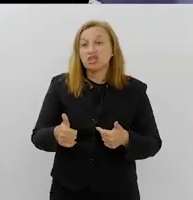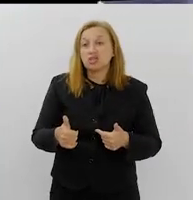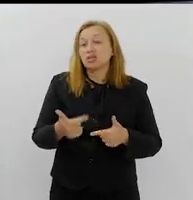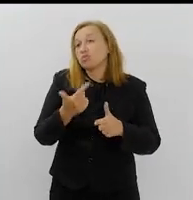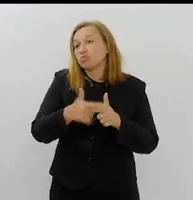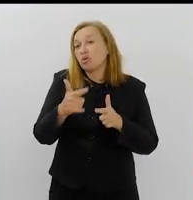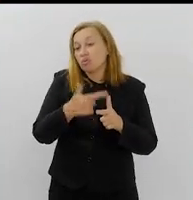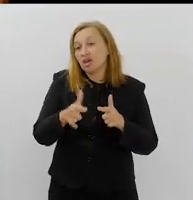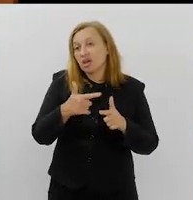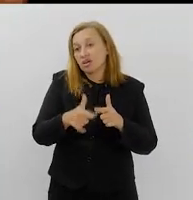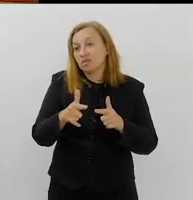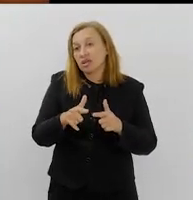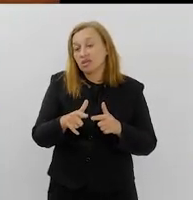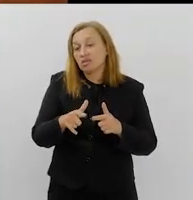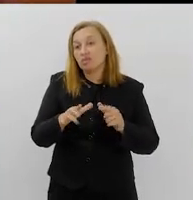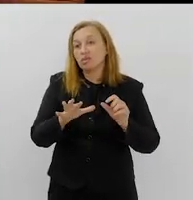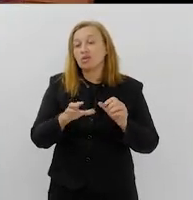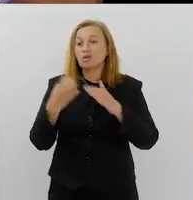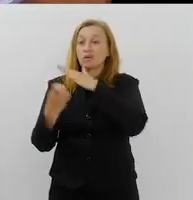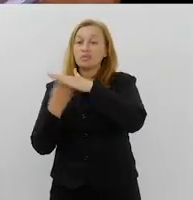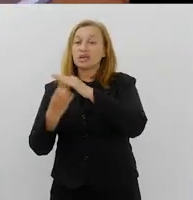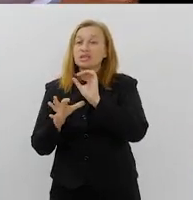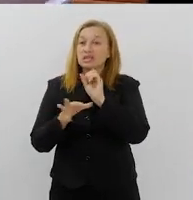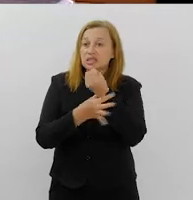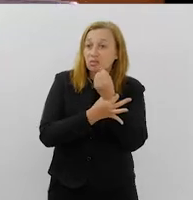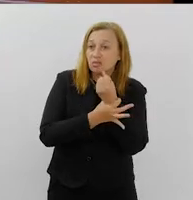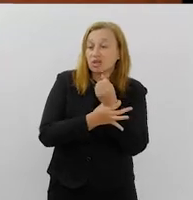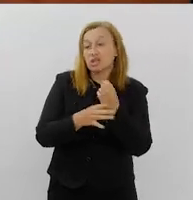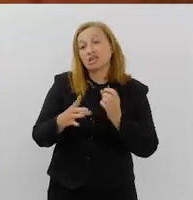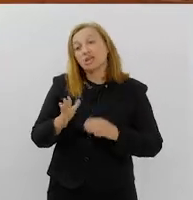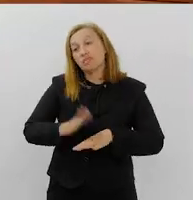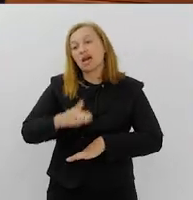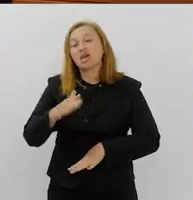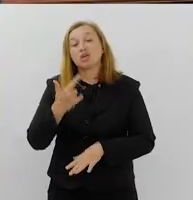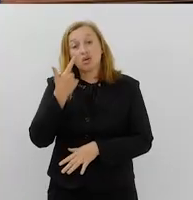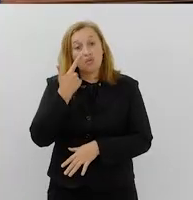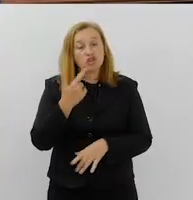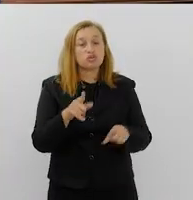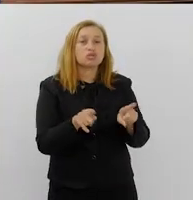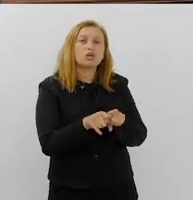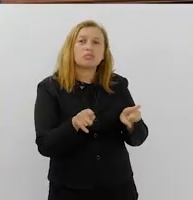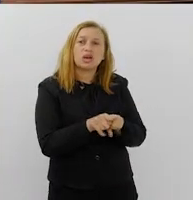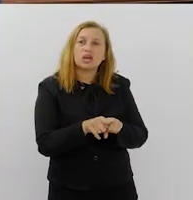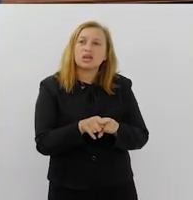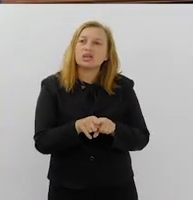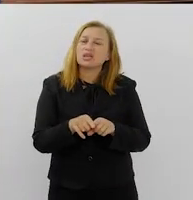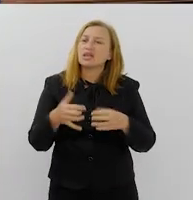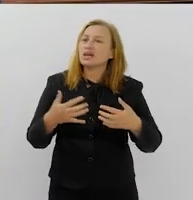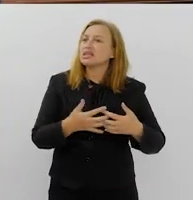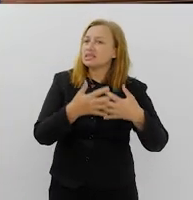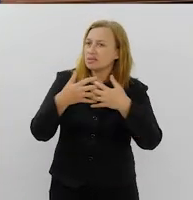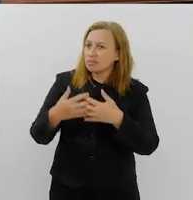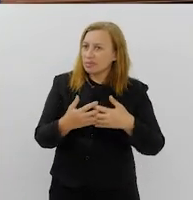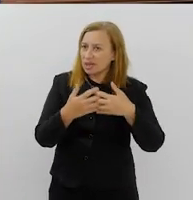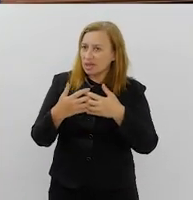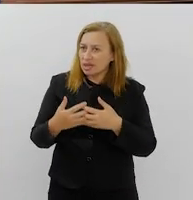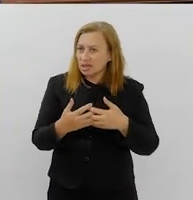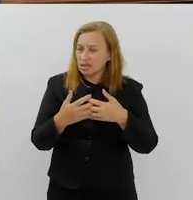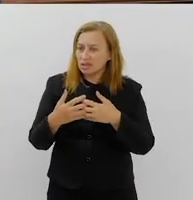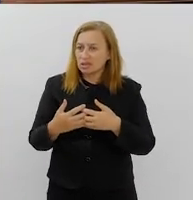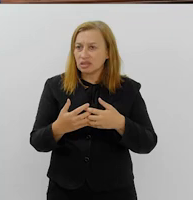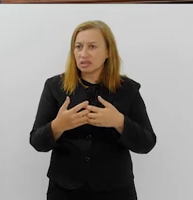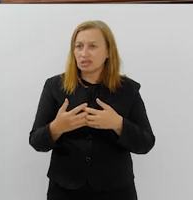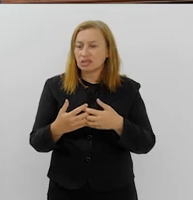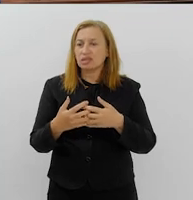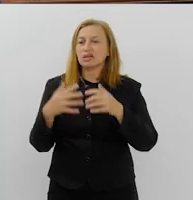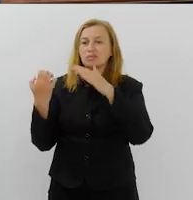com seguradoras e tudo mais. É, porque eu tenho visto, inclusive, que as transportadoras estão escolhendo